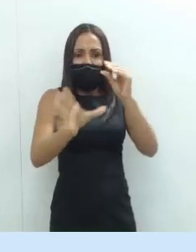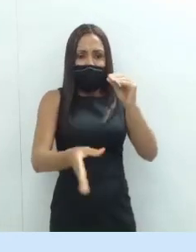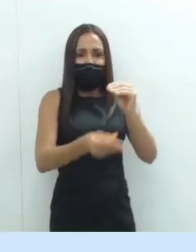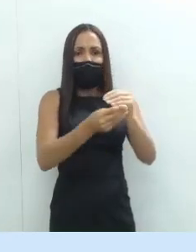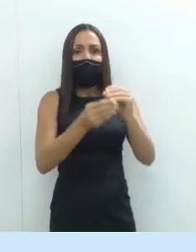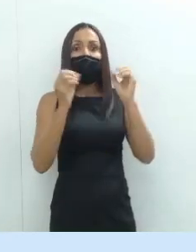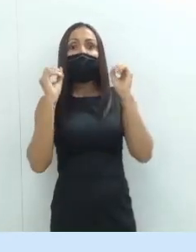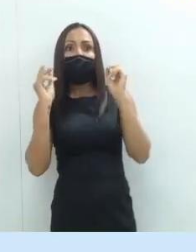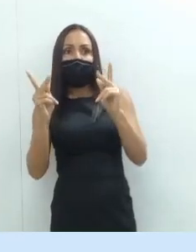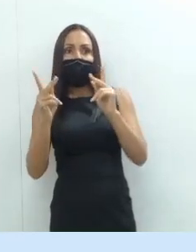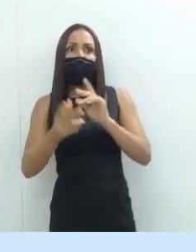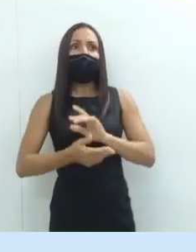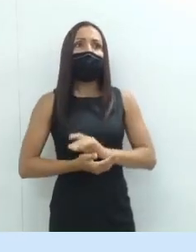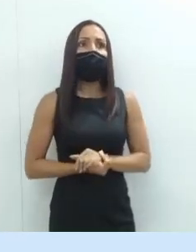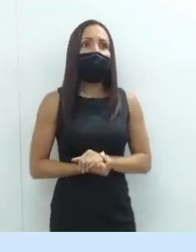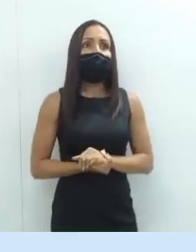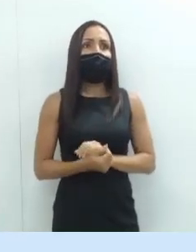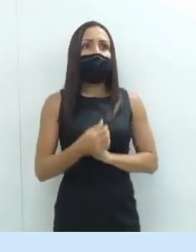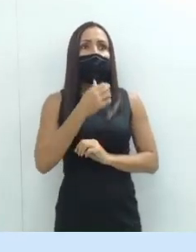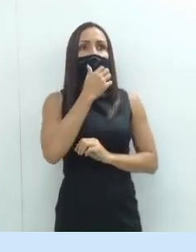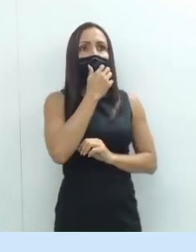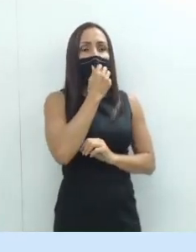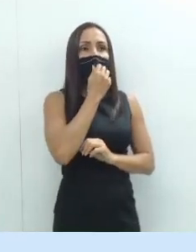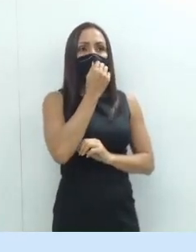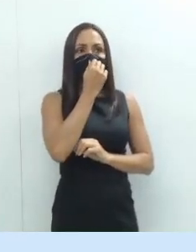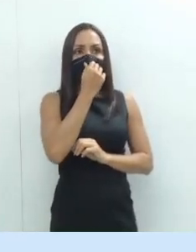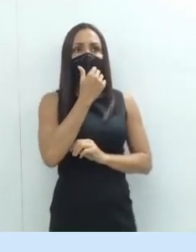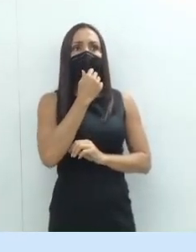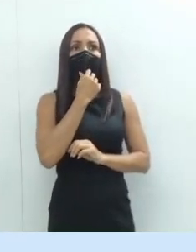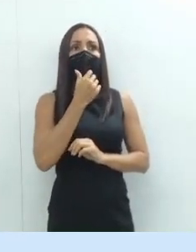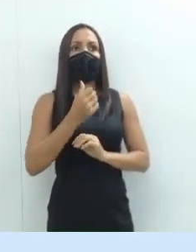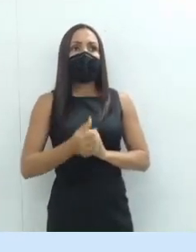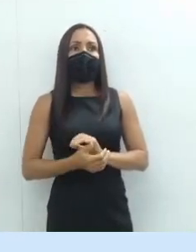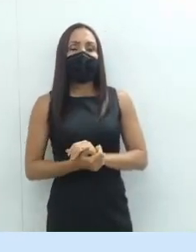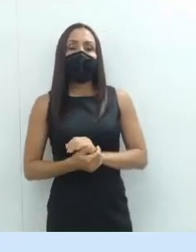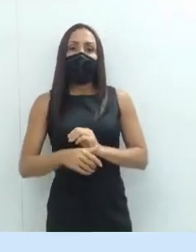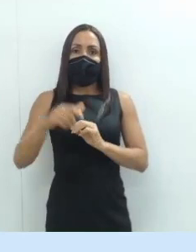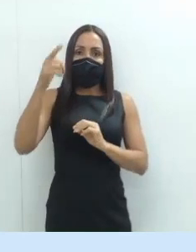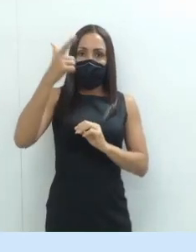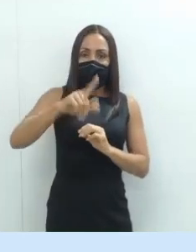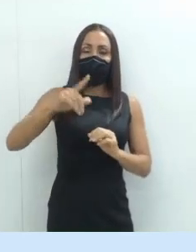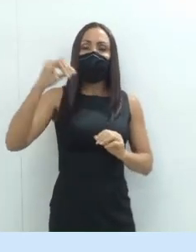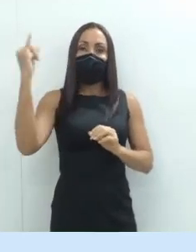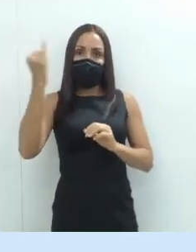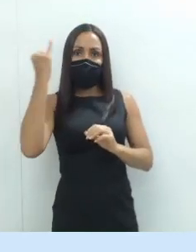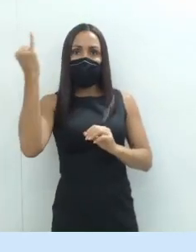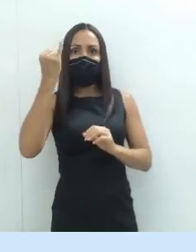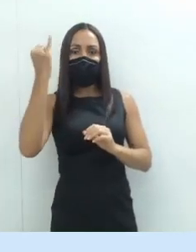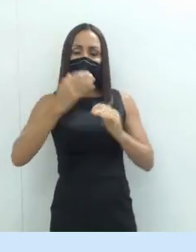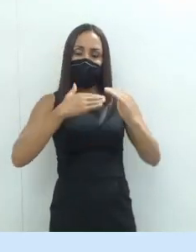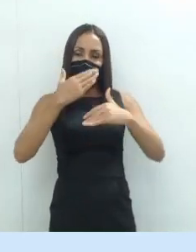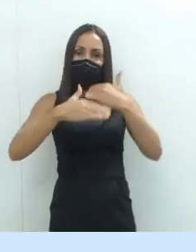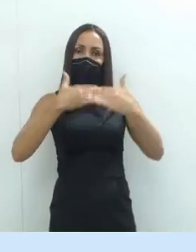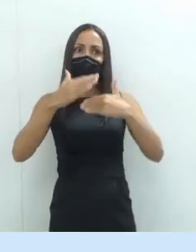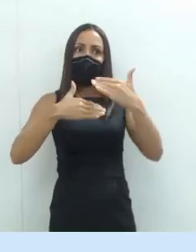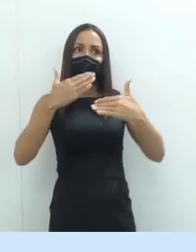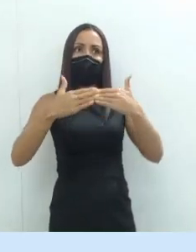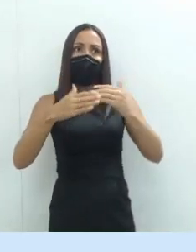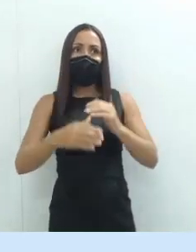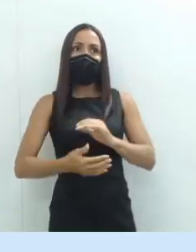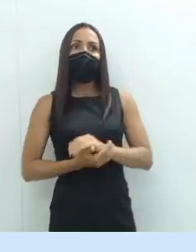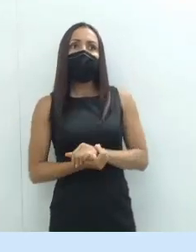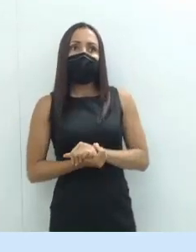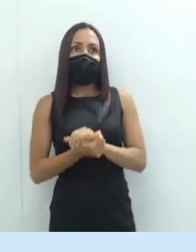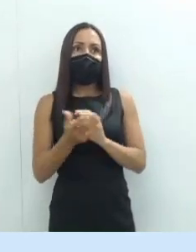síntese, ok? Bom, vamos dar uma olhadinha em outra coisa importante nesse processo, que é a